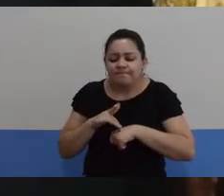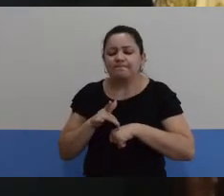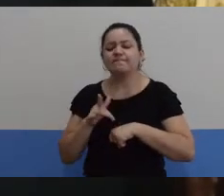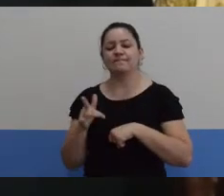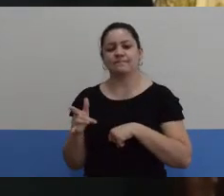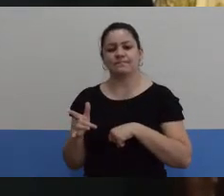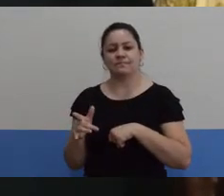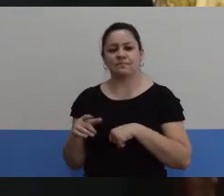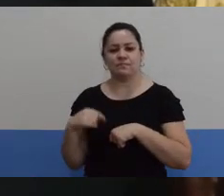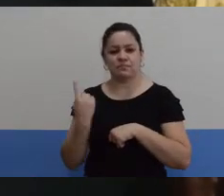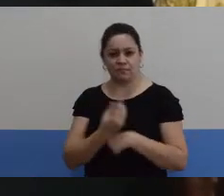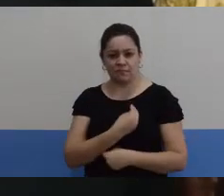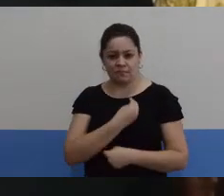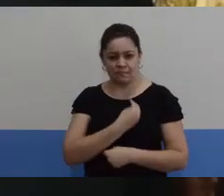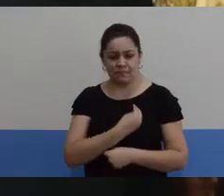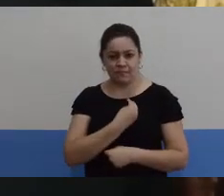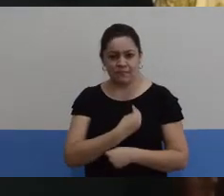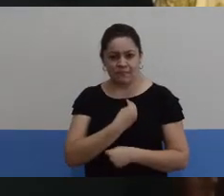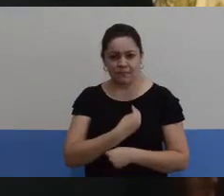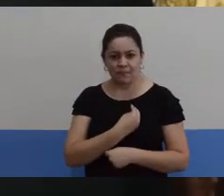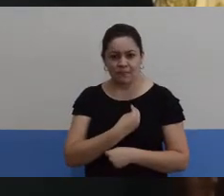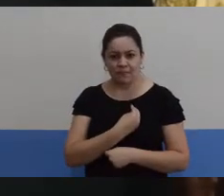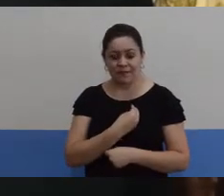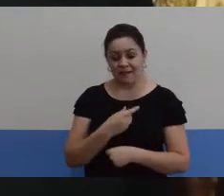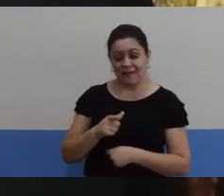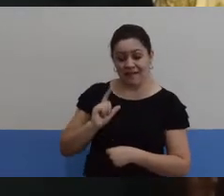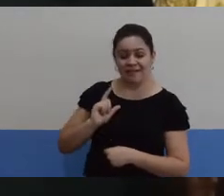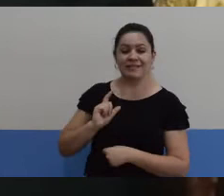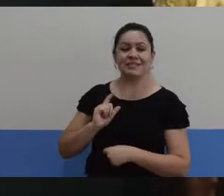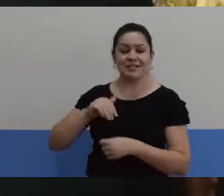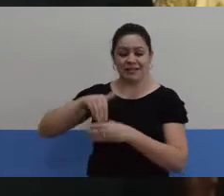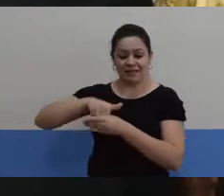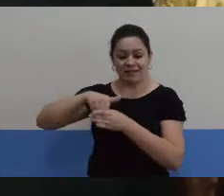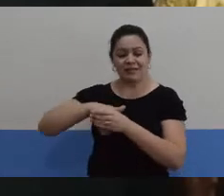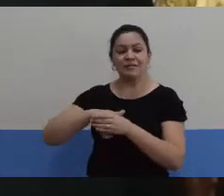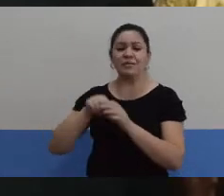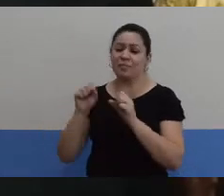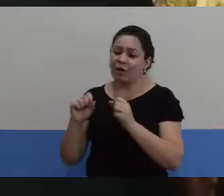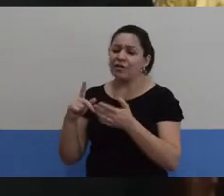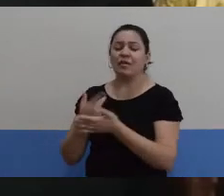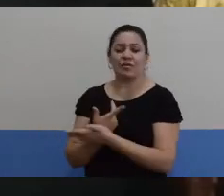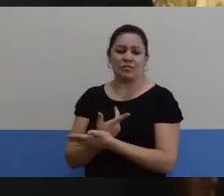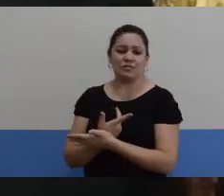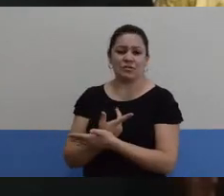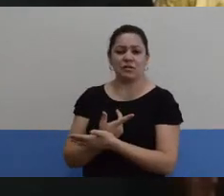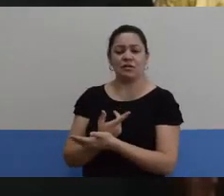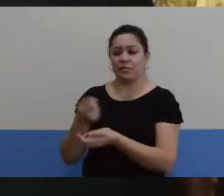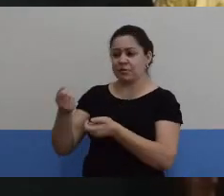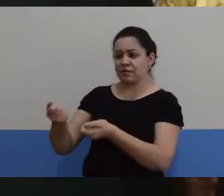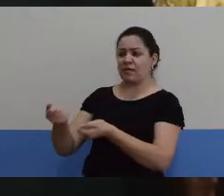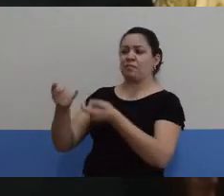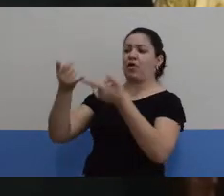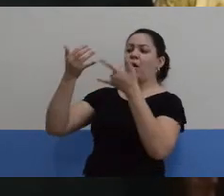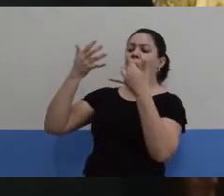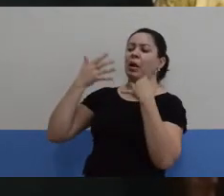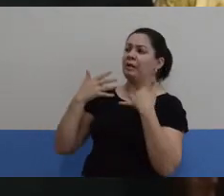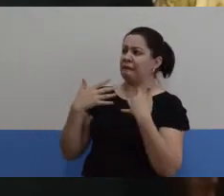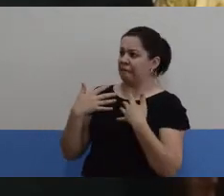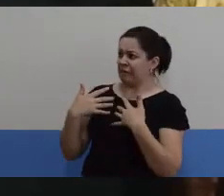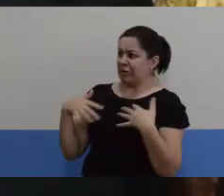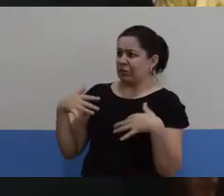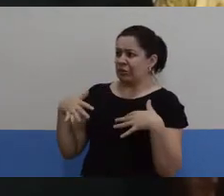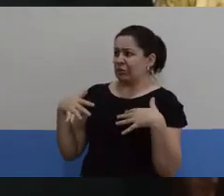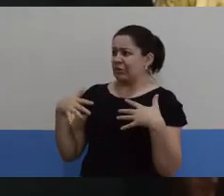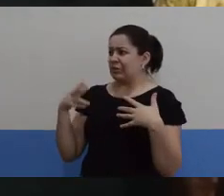nós estamos vivendo, né, pré-eleitoral e tal, né, então pode suscitar algumas respostas que você não gostaria de ouvir,